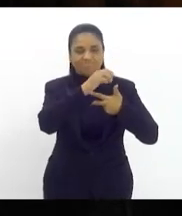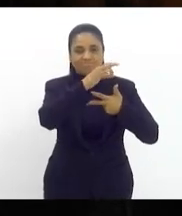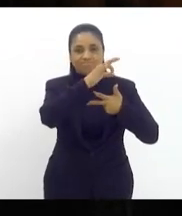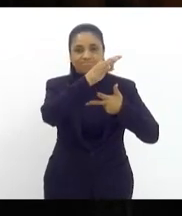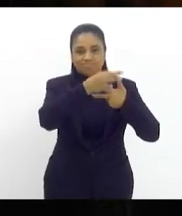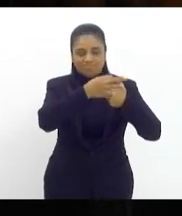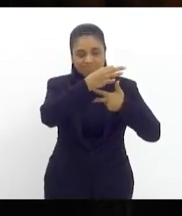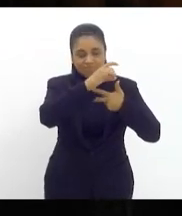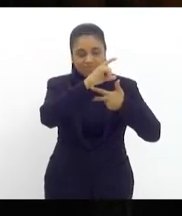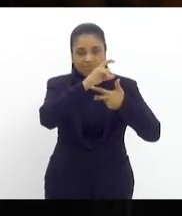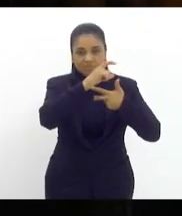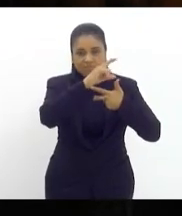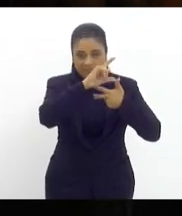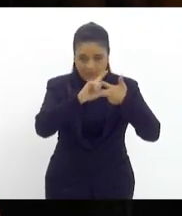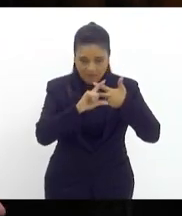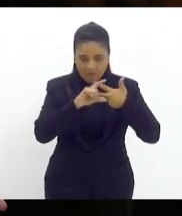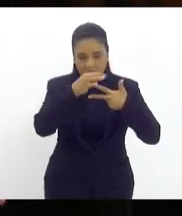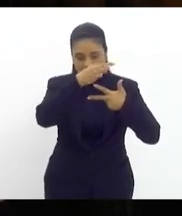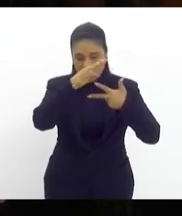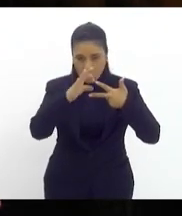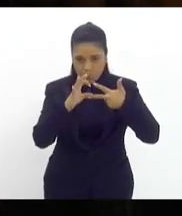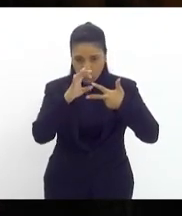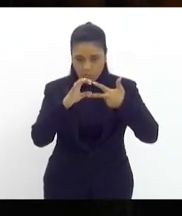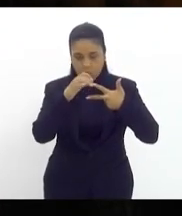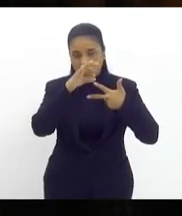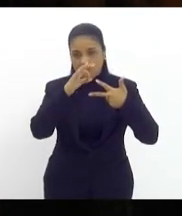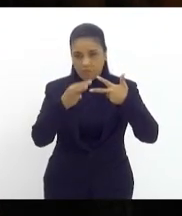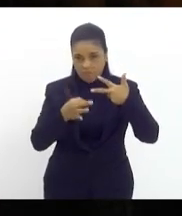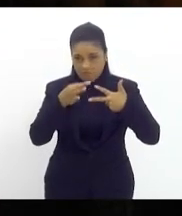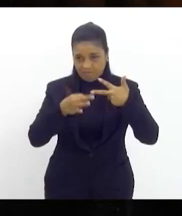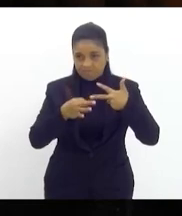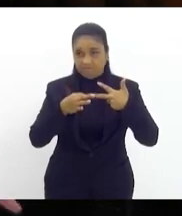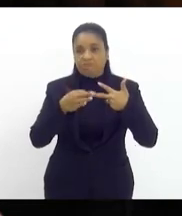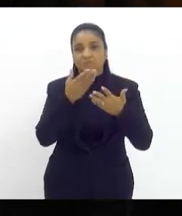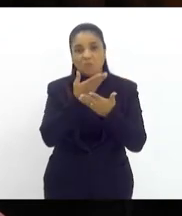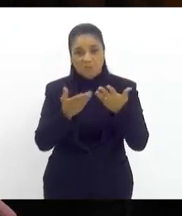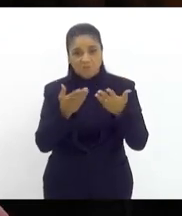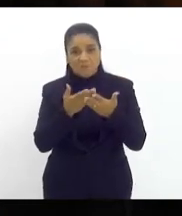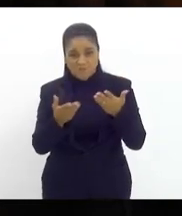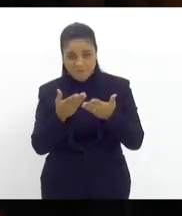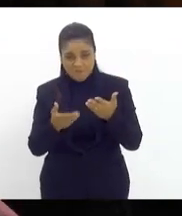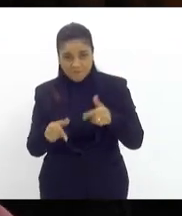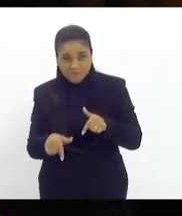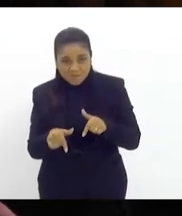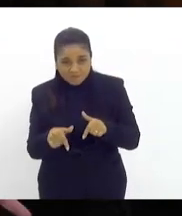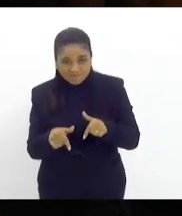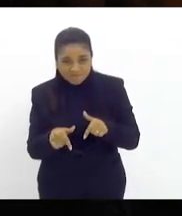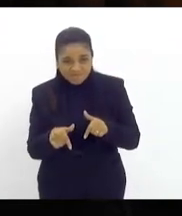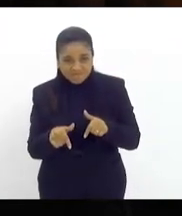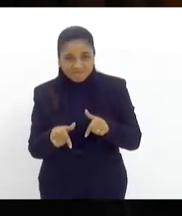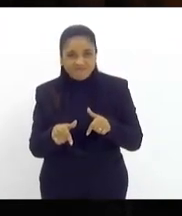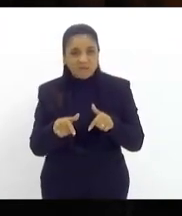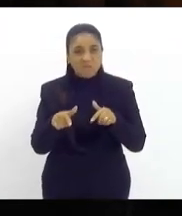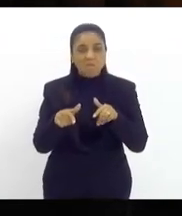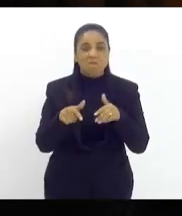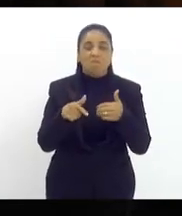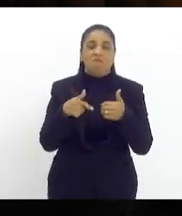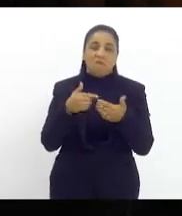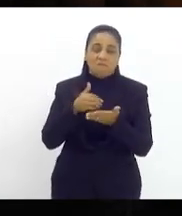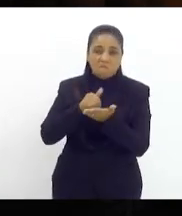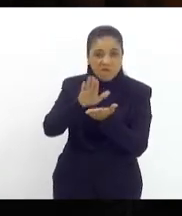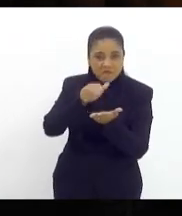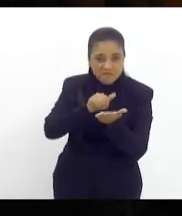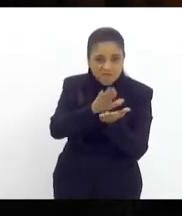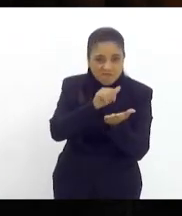com esse tipo de prática agora vai pedir recuperação judicial enquanto está mandando o trabalhador embora enquanto está matando gente nos seus carros sucateados